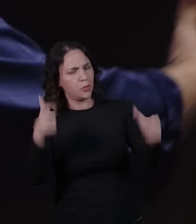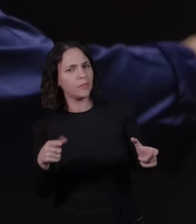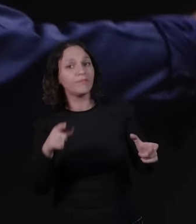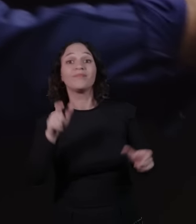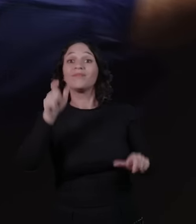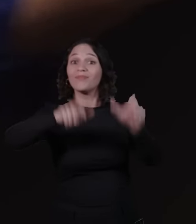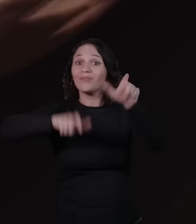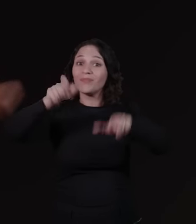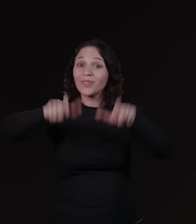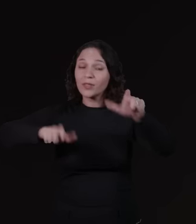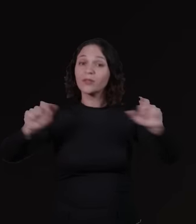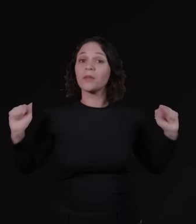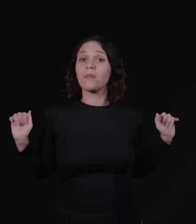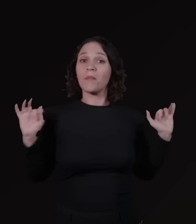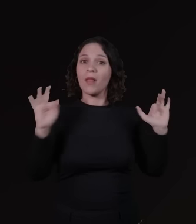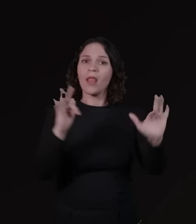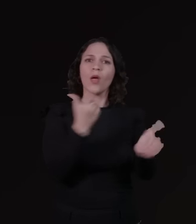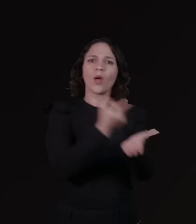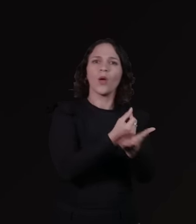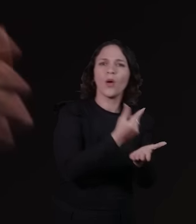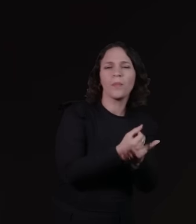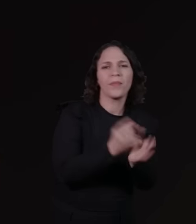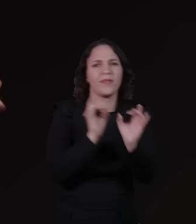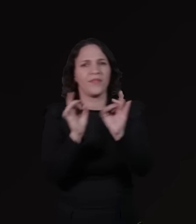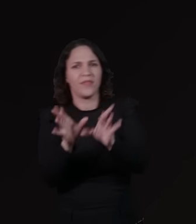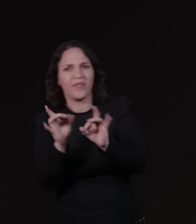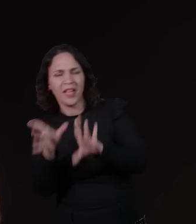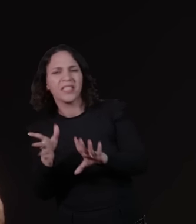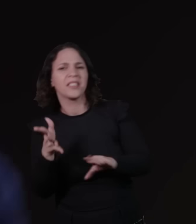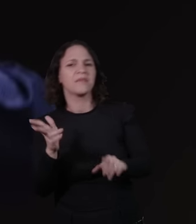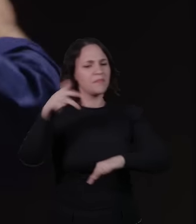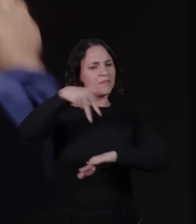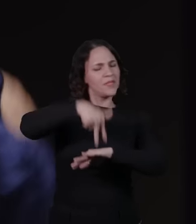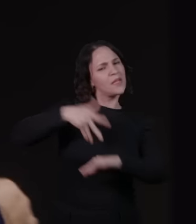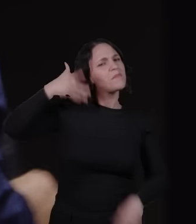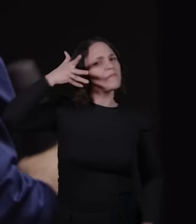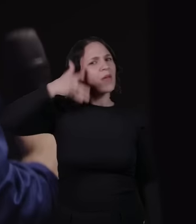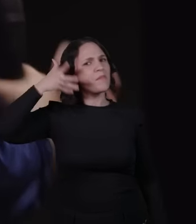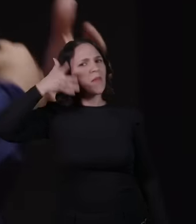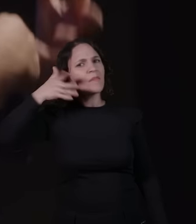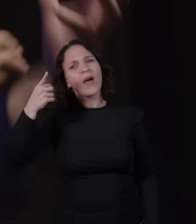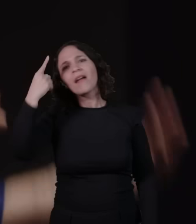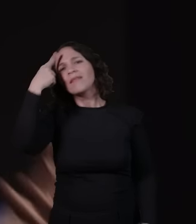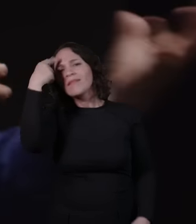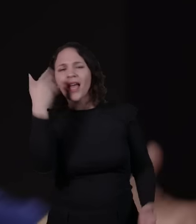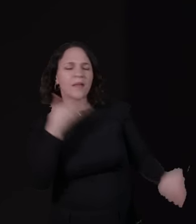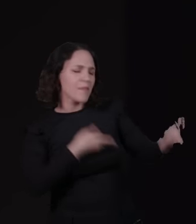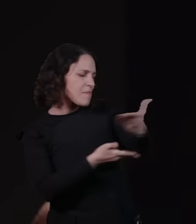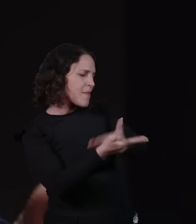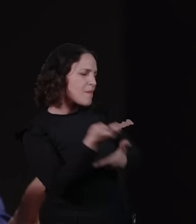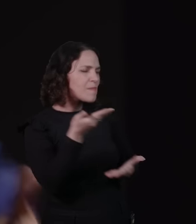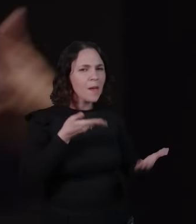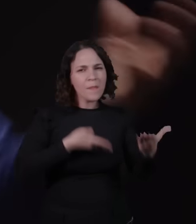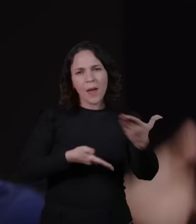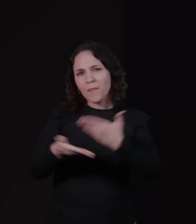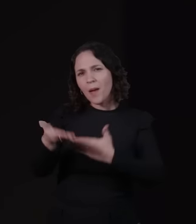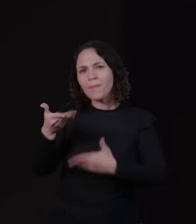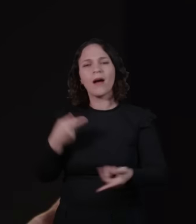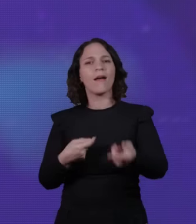pessoas vendiam e compravam, e parlavam e falavam, e trocavam ideias, e faziam encontros